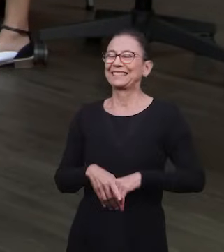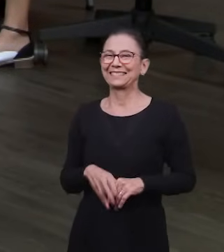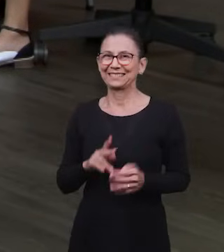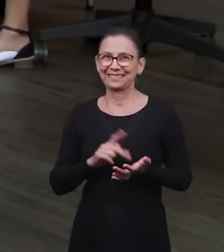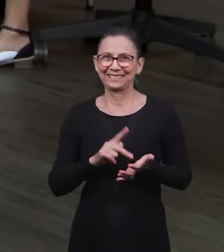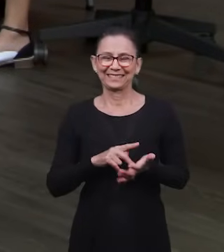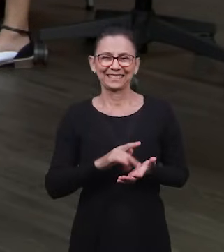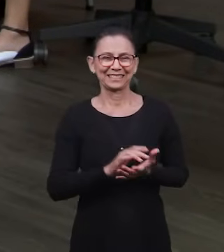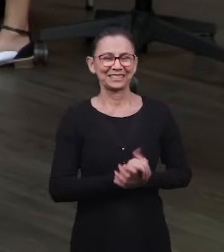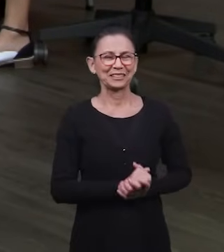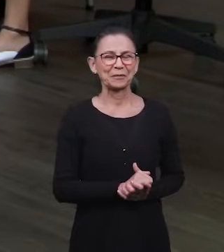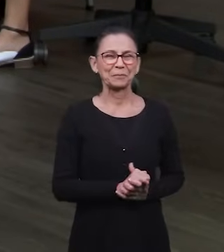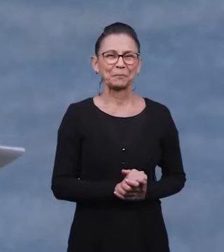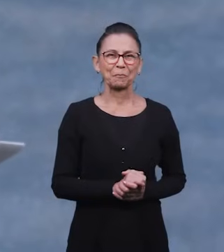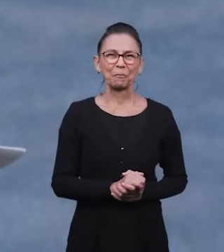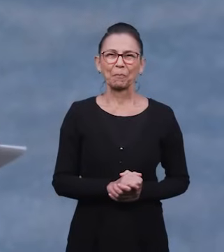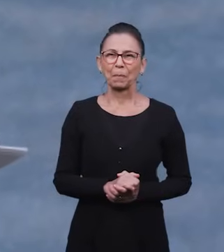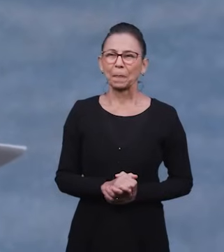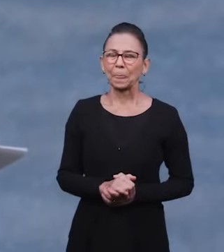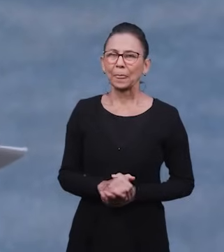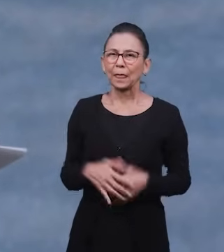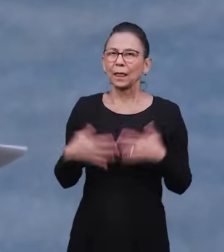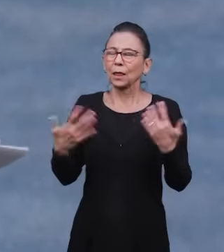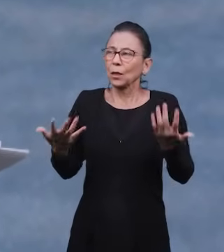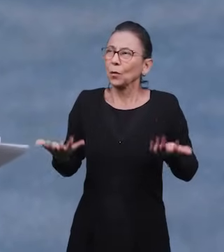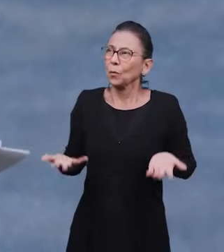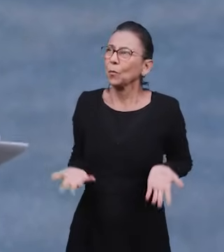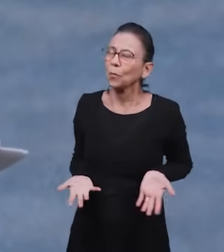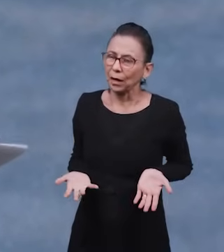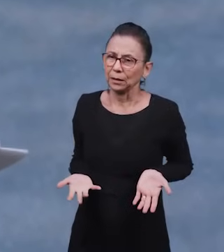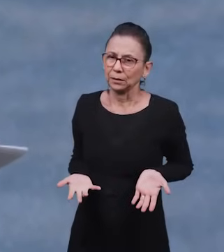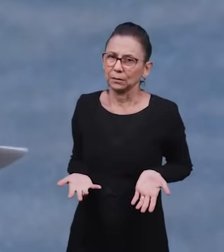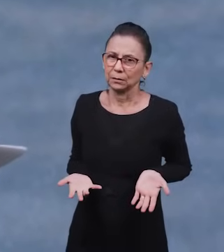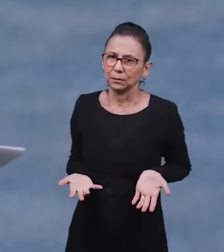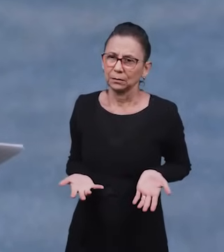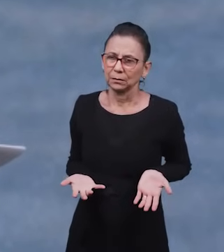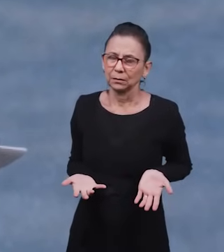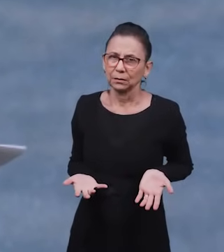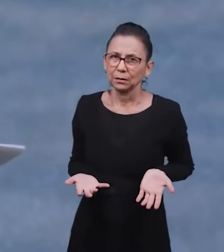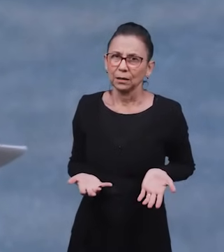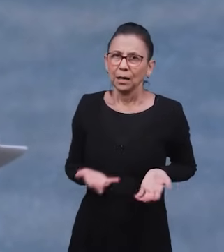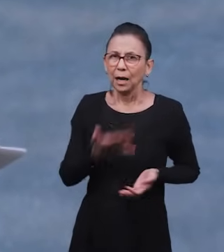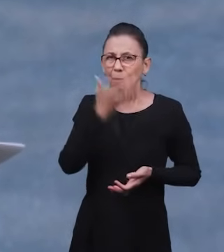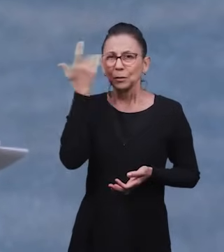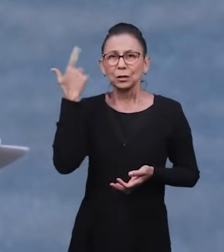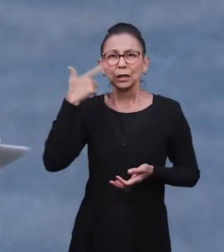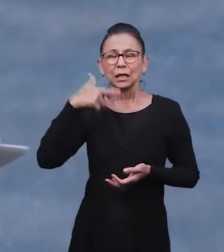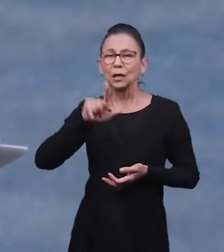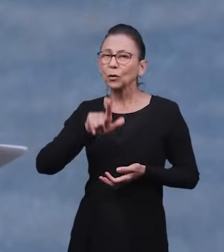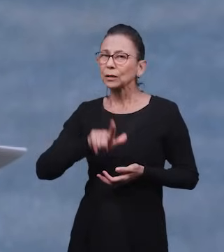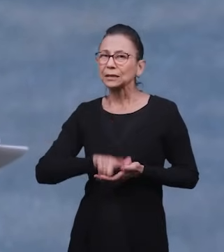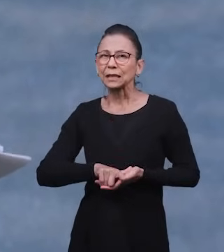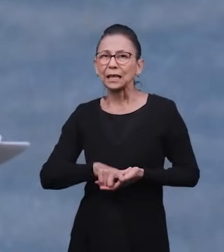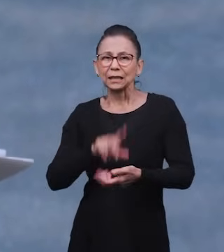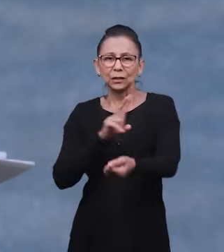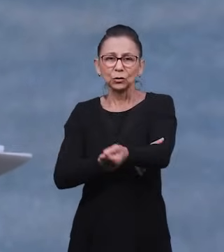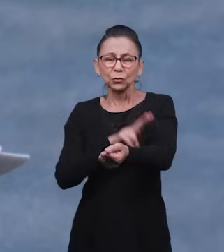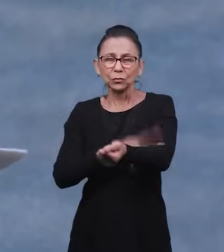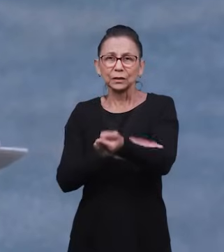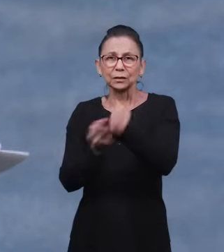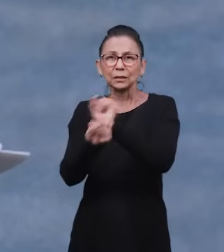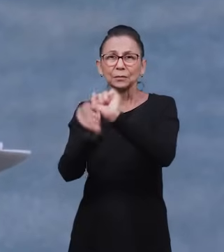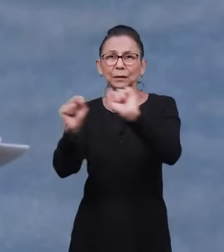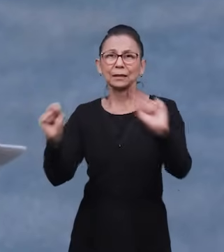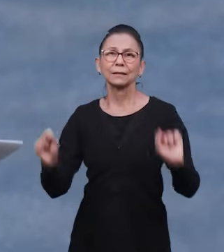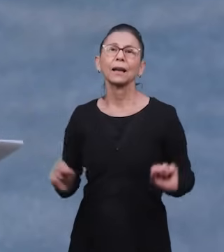complicada de madrugada. Mas assim, mas é o seguinte, mas o que leva um camarada que não consegue se libertar do vício a insistir?